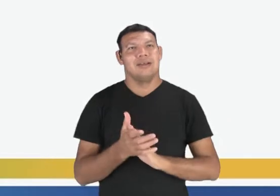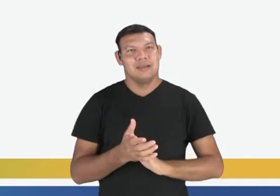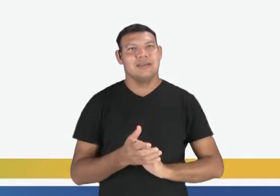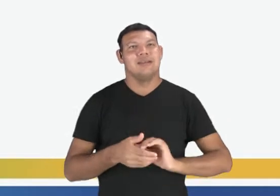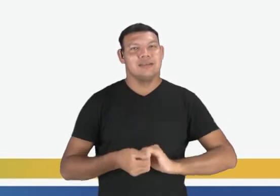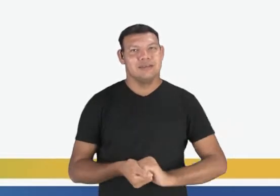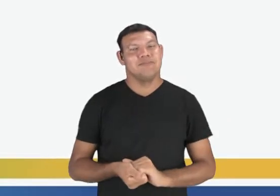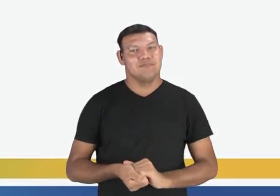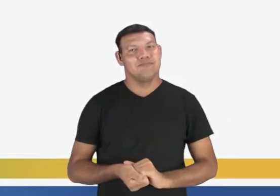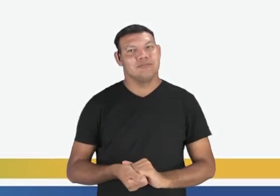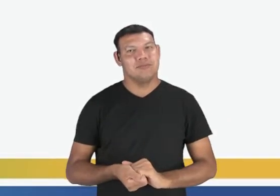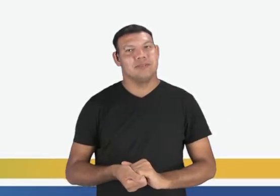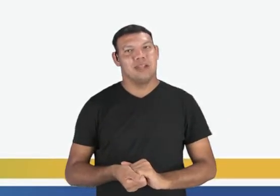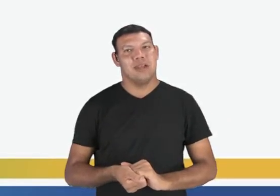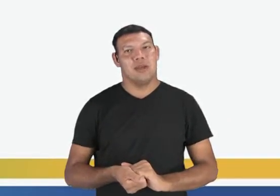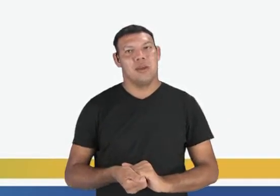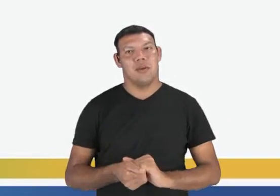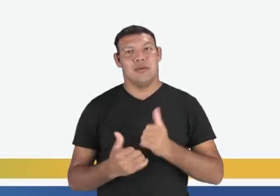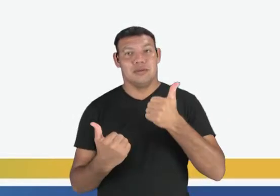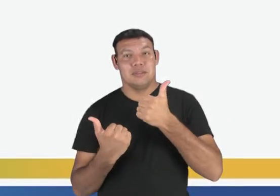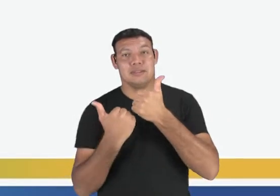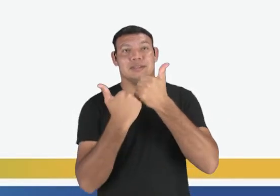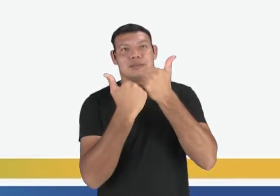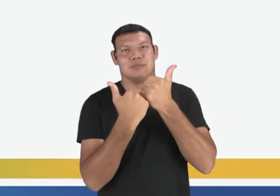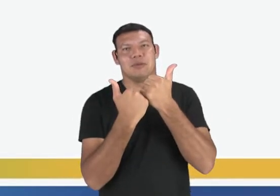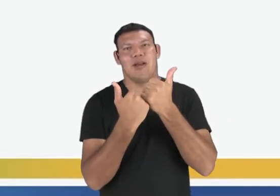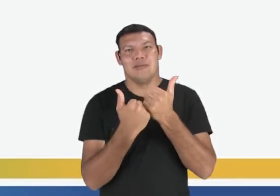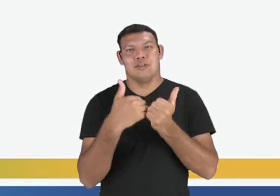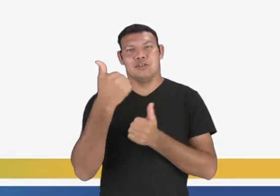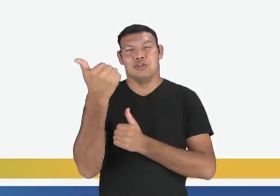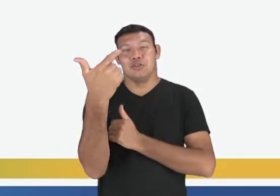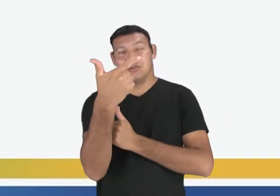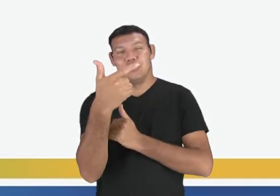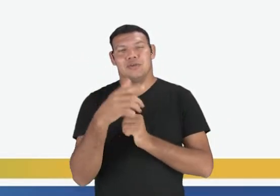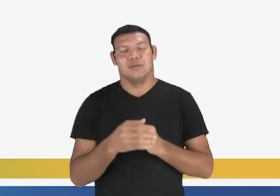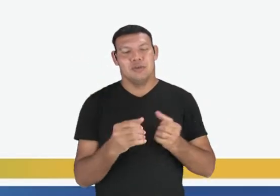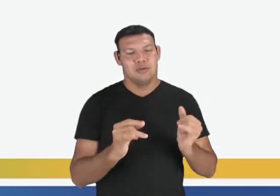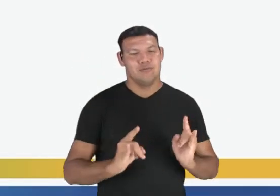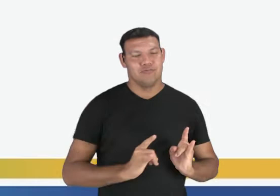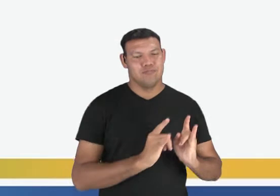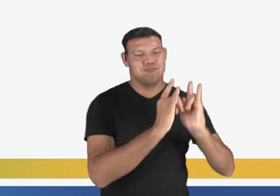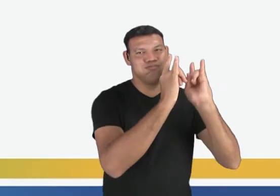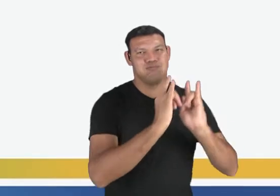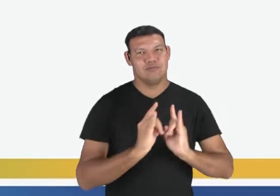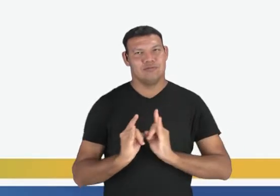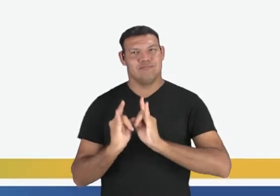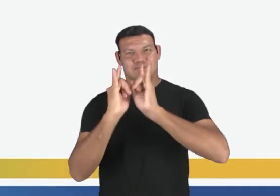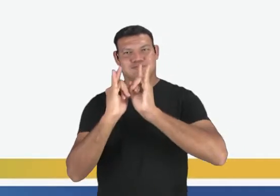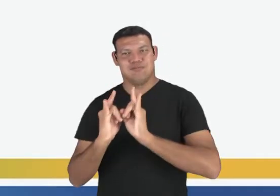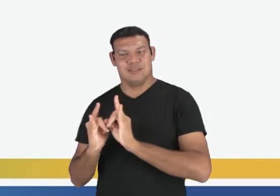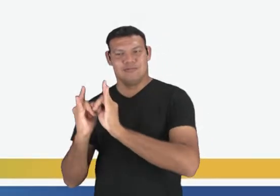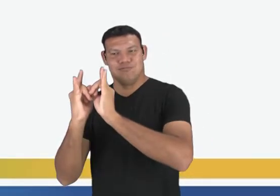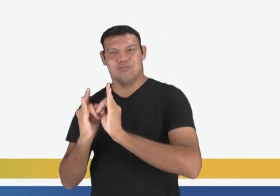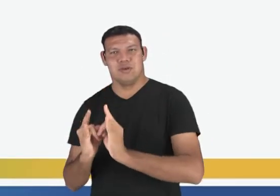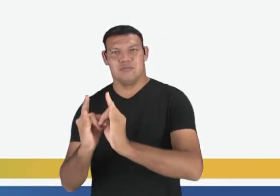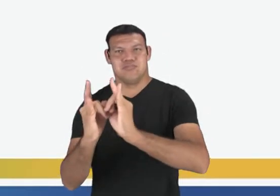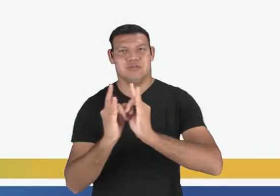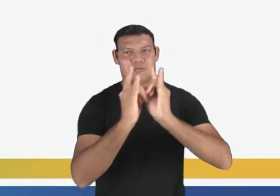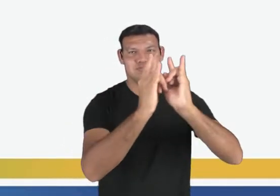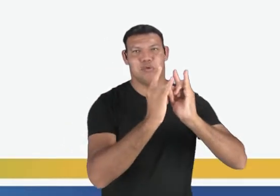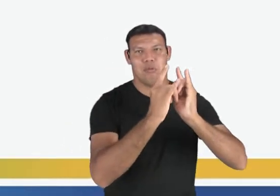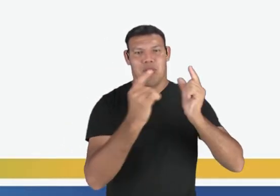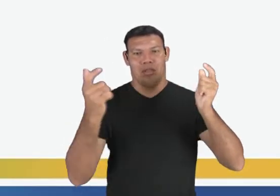por, segundo o pensamento deles, por 12 pilares, que eles mantinham então